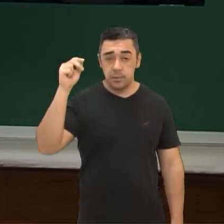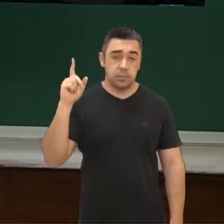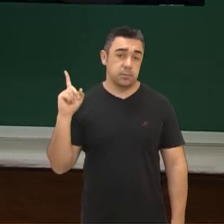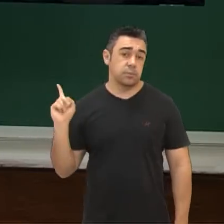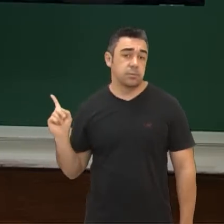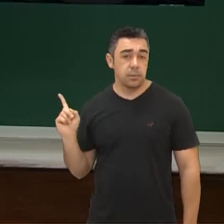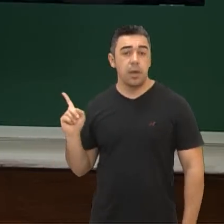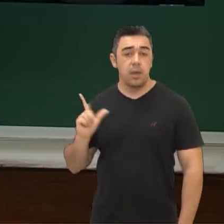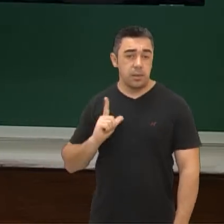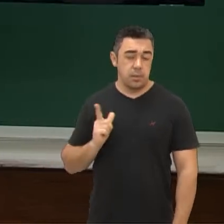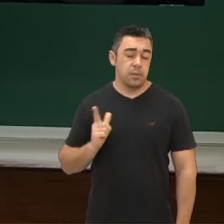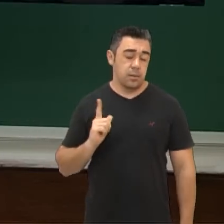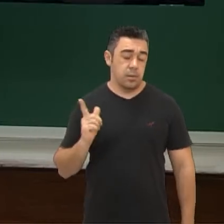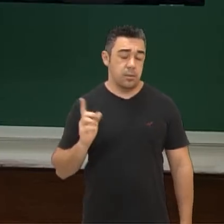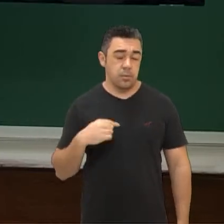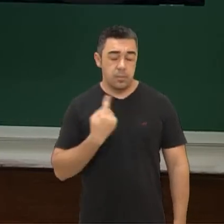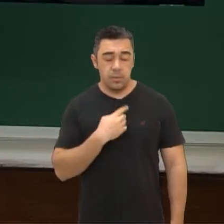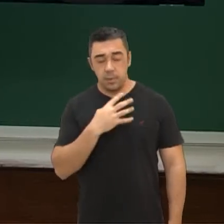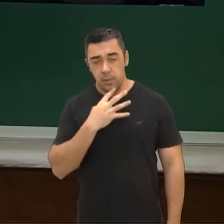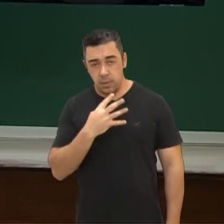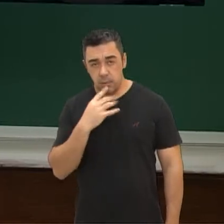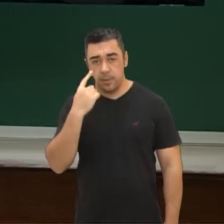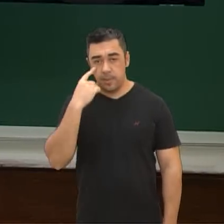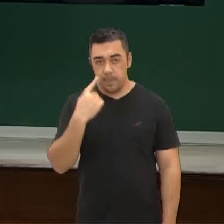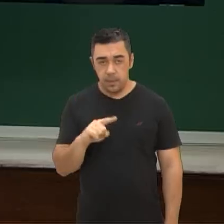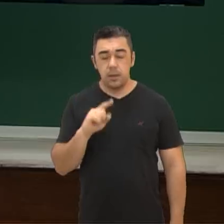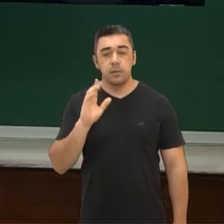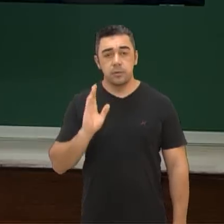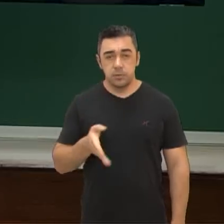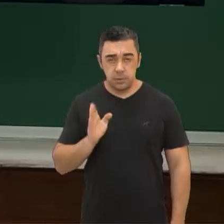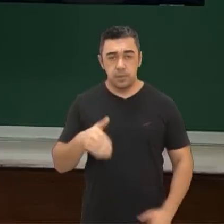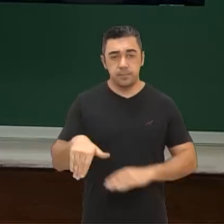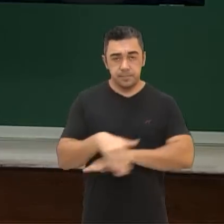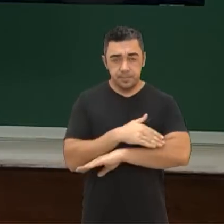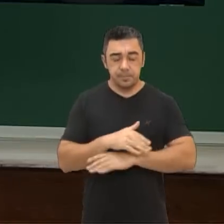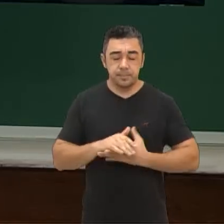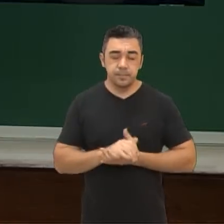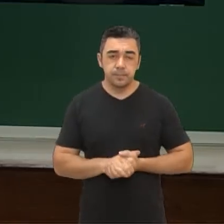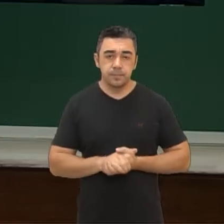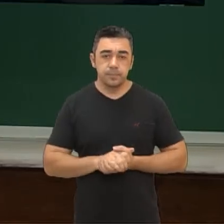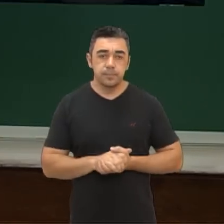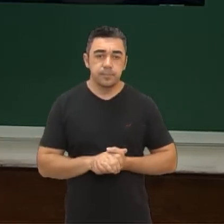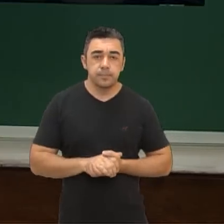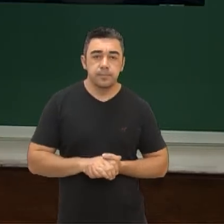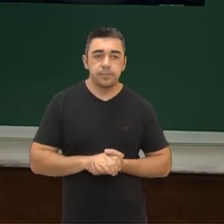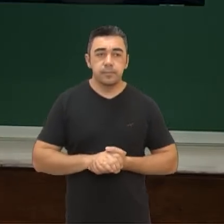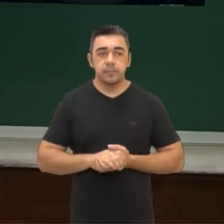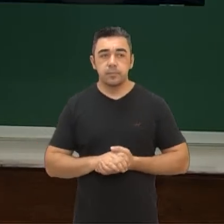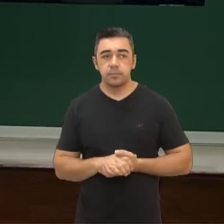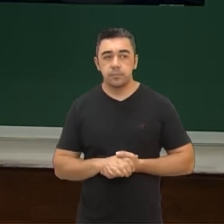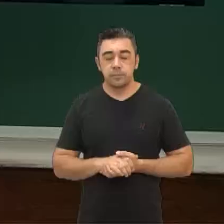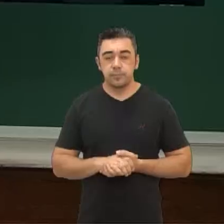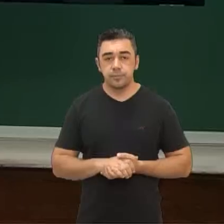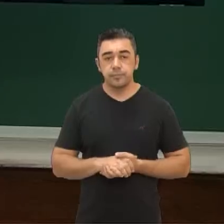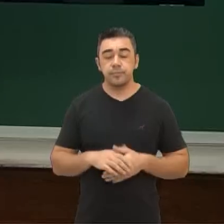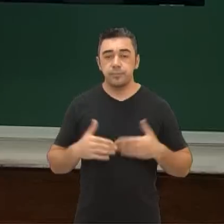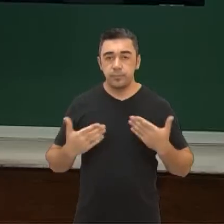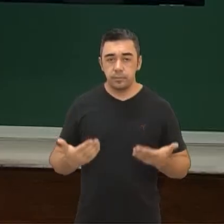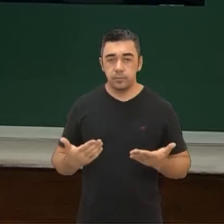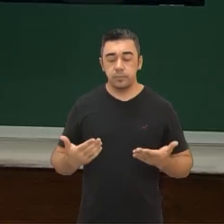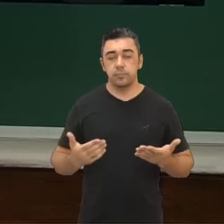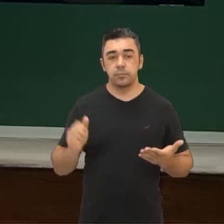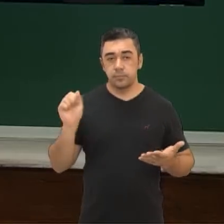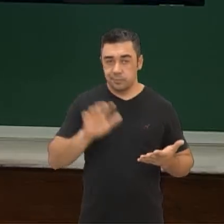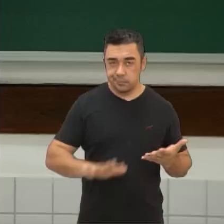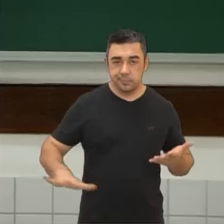se junta e começa a assistir a apresentação de embolada, por exemplo, de repente, roda de coco e outras